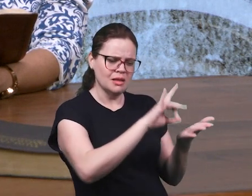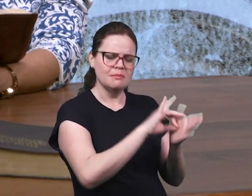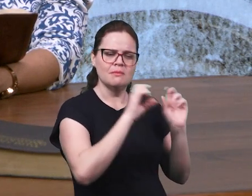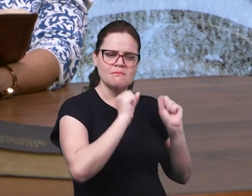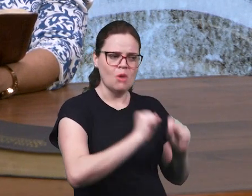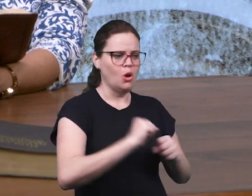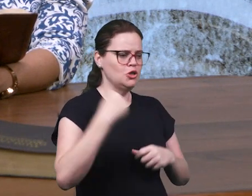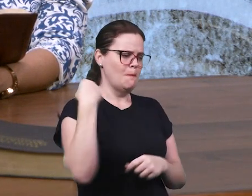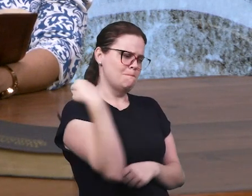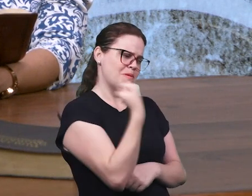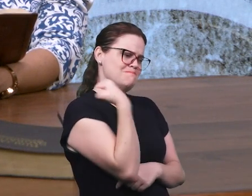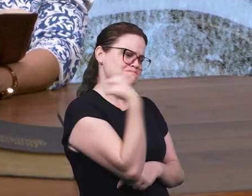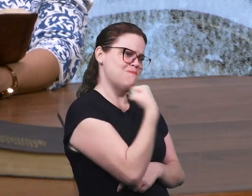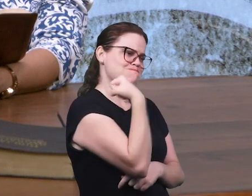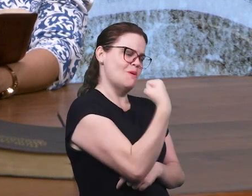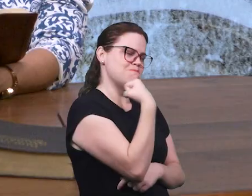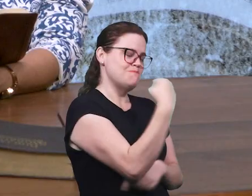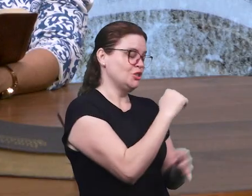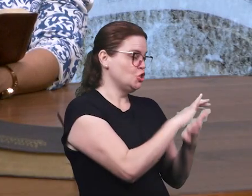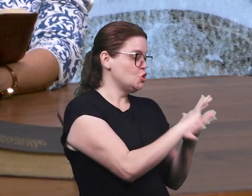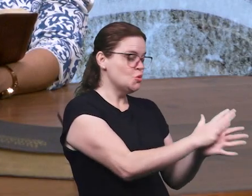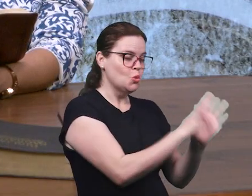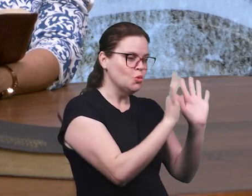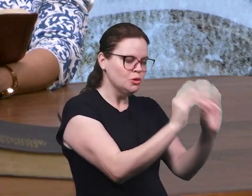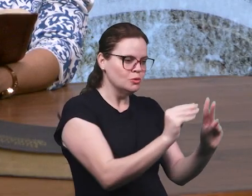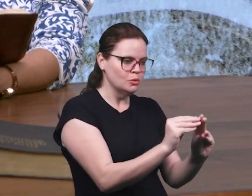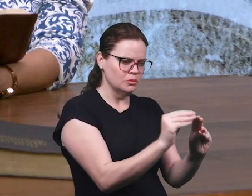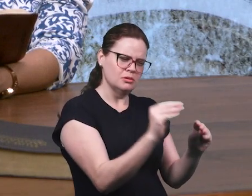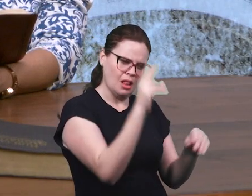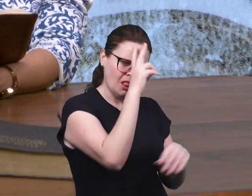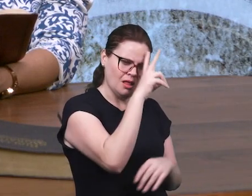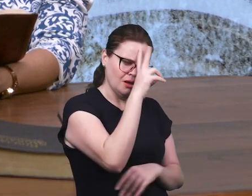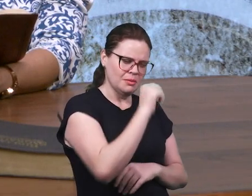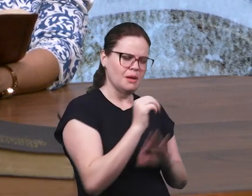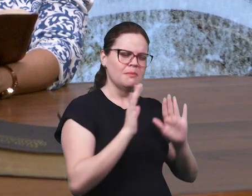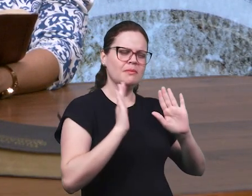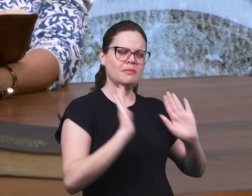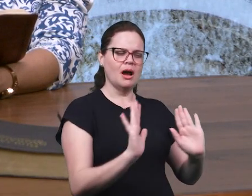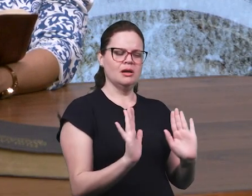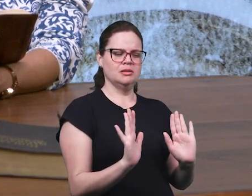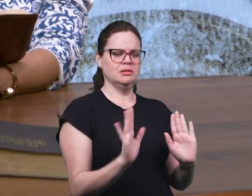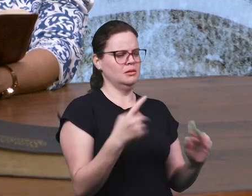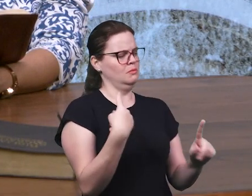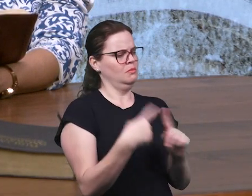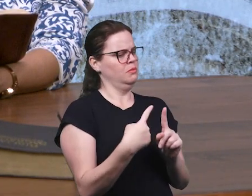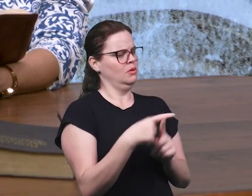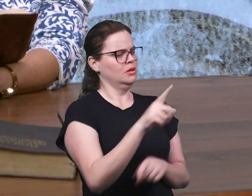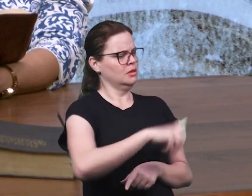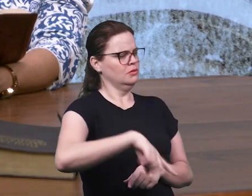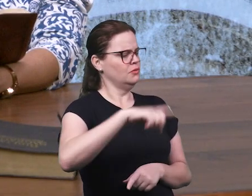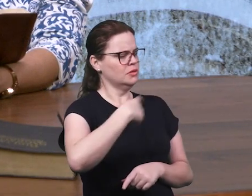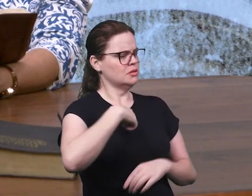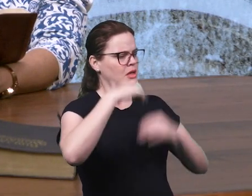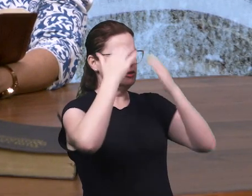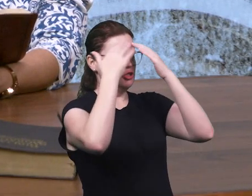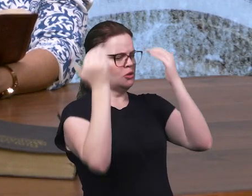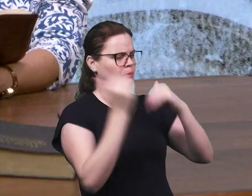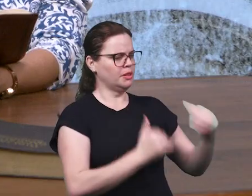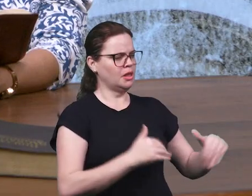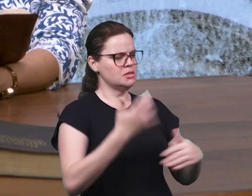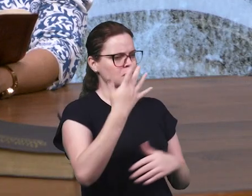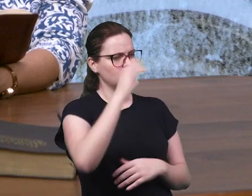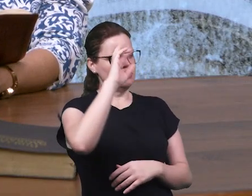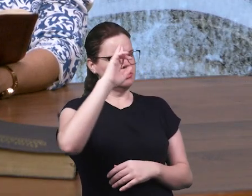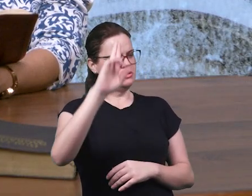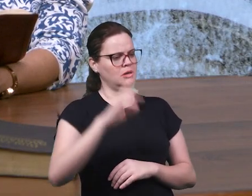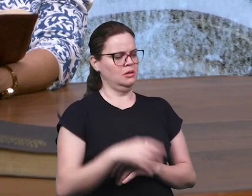eles até que os aniquiles. Por que, pois, não destes ouvidos à voz do